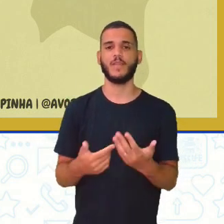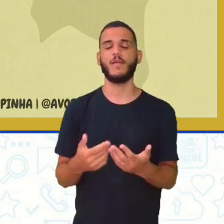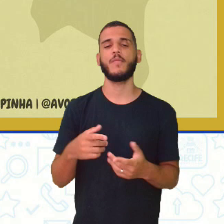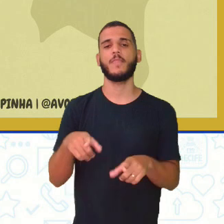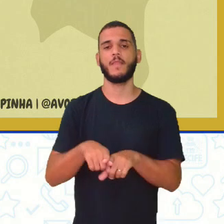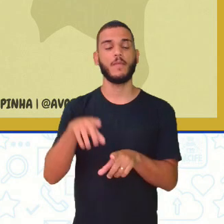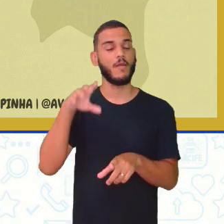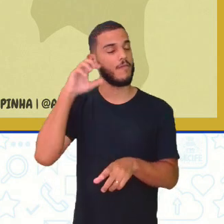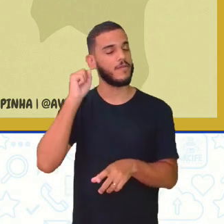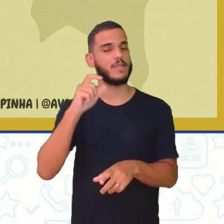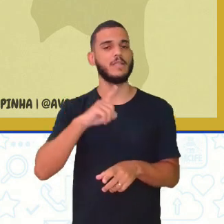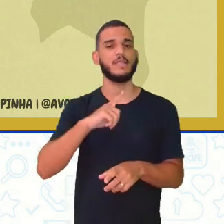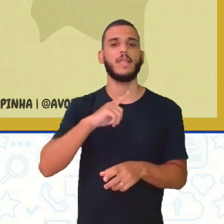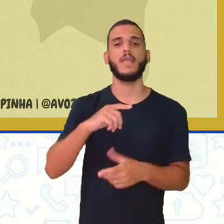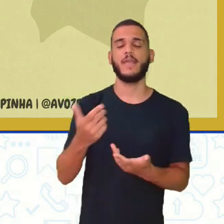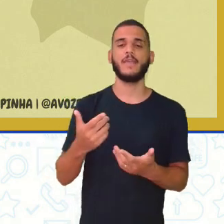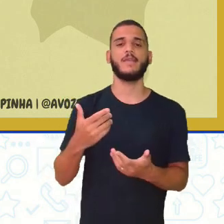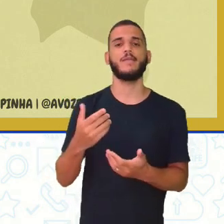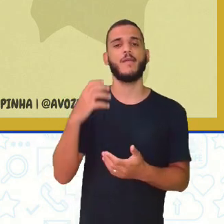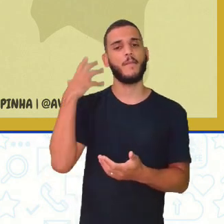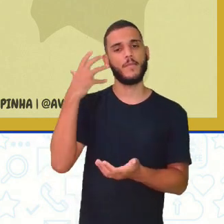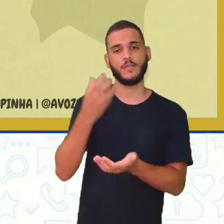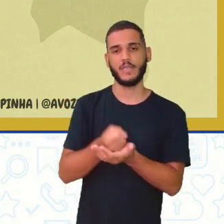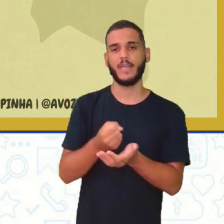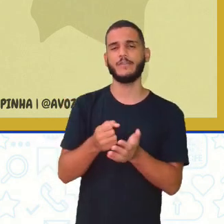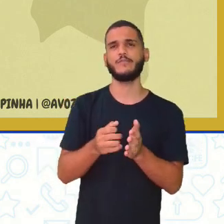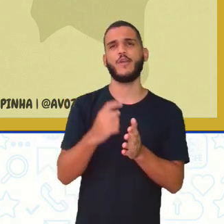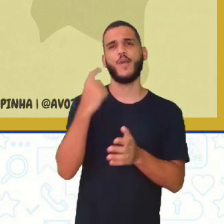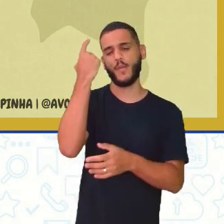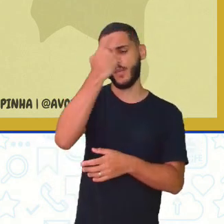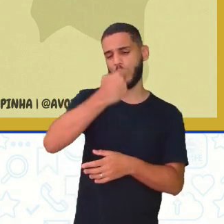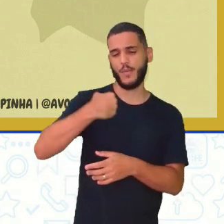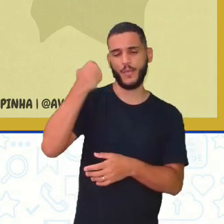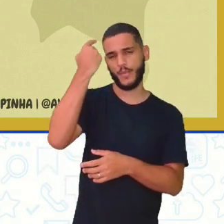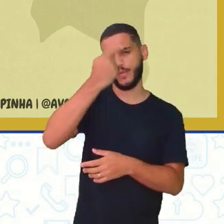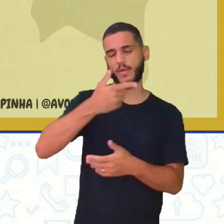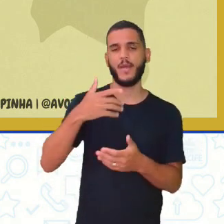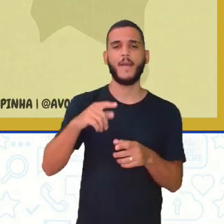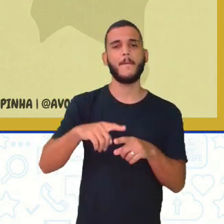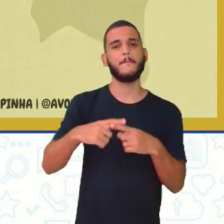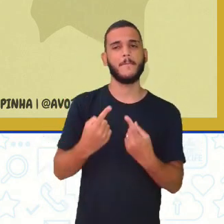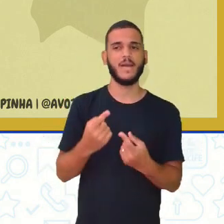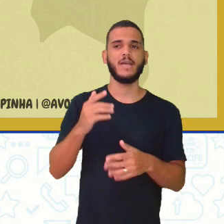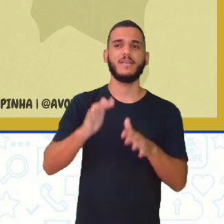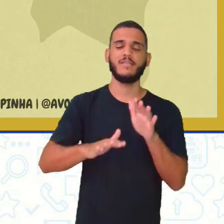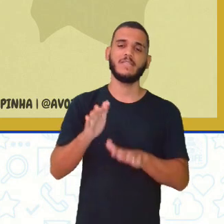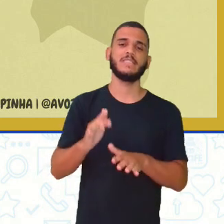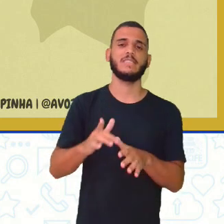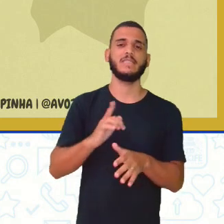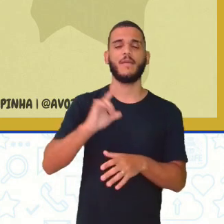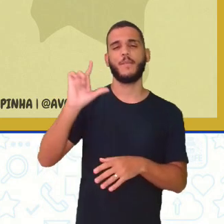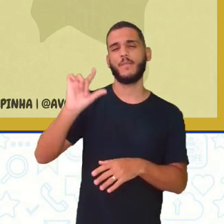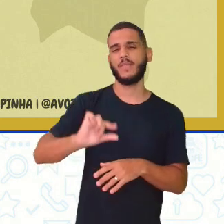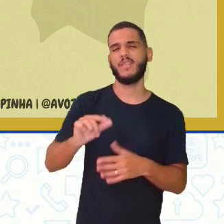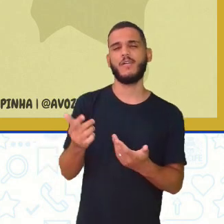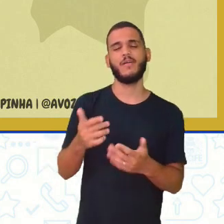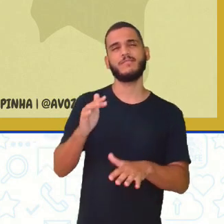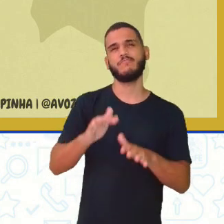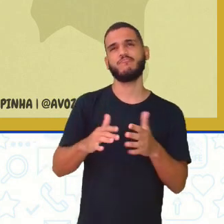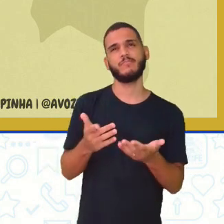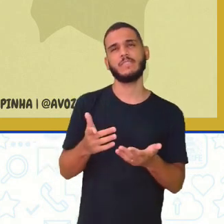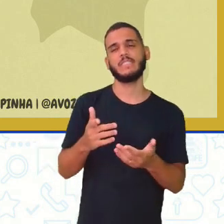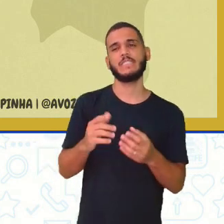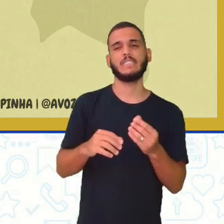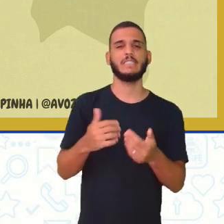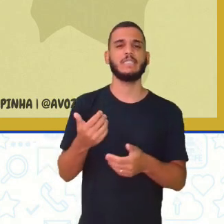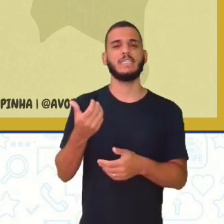ouvindo, tem episódios, como eu disse, maiores. Esse terceiro episódio tem 30 minutos. Mas a maioria dos episódios são bem menores, assim, a maioria